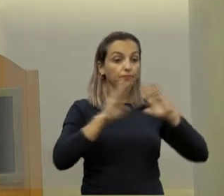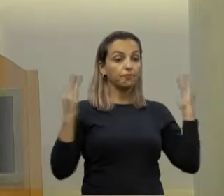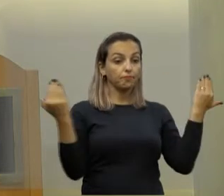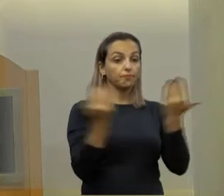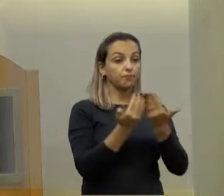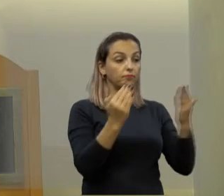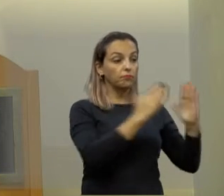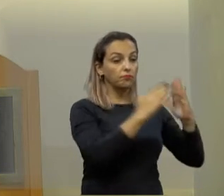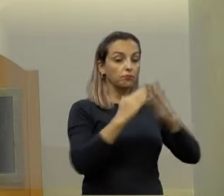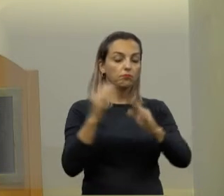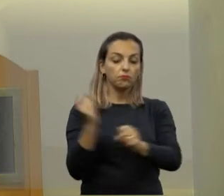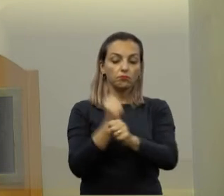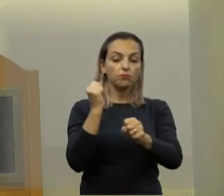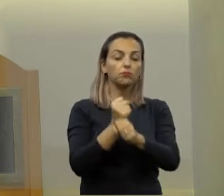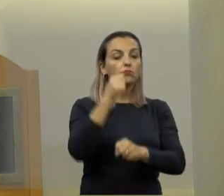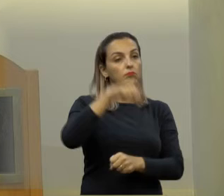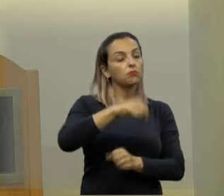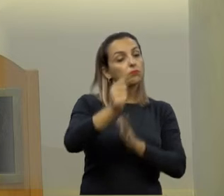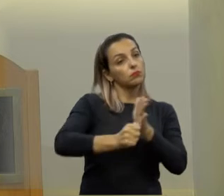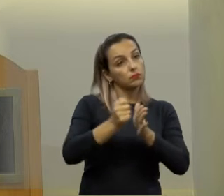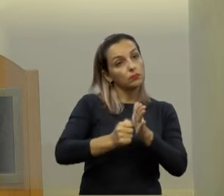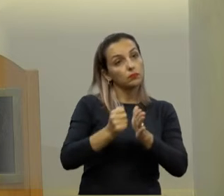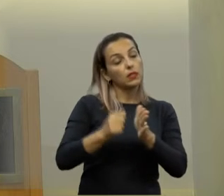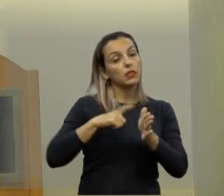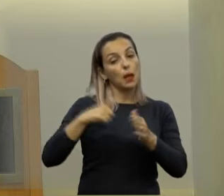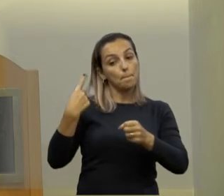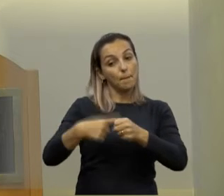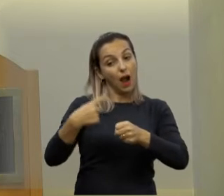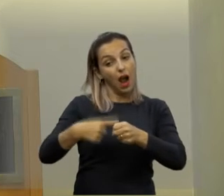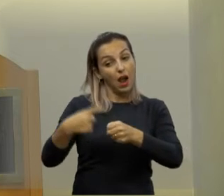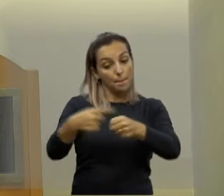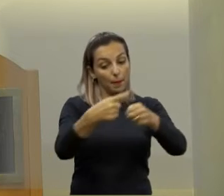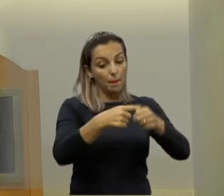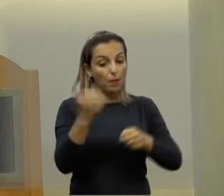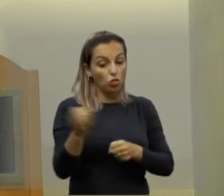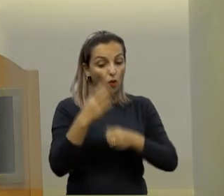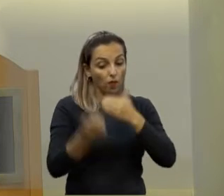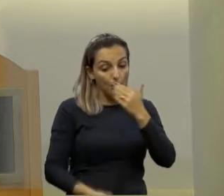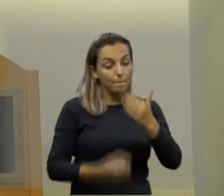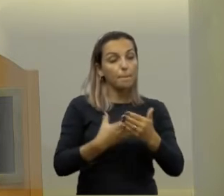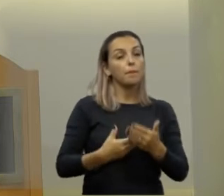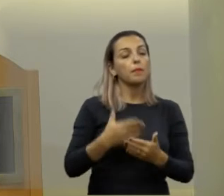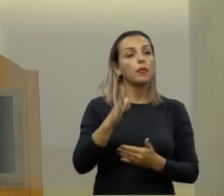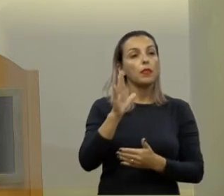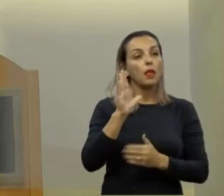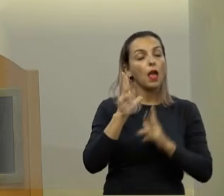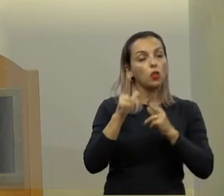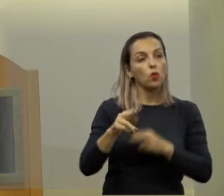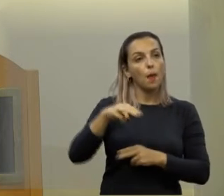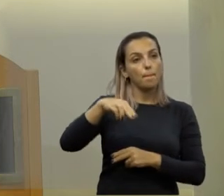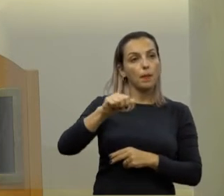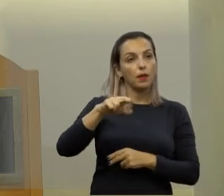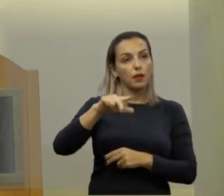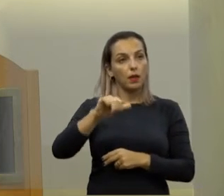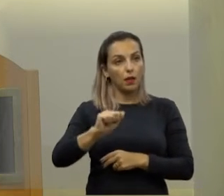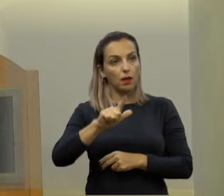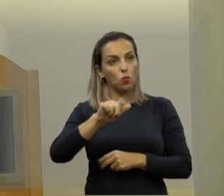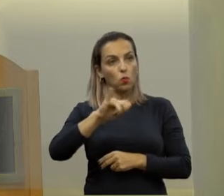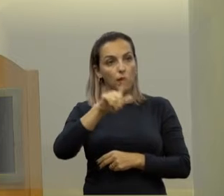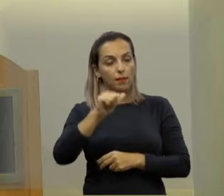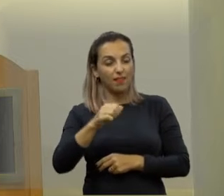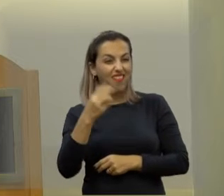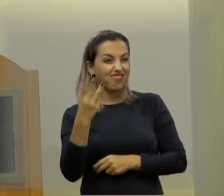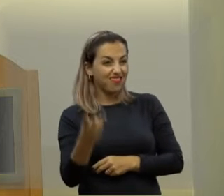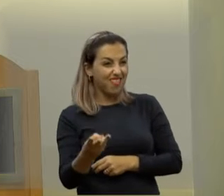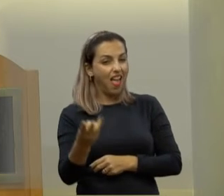cidade fiquei muitas vezes constituem o novo bairro como Maria Luiza três e tantos outros que estão com